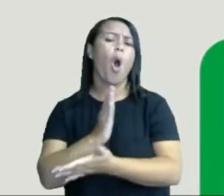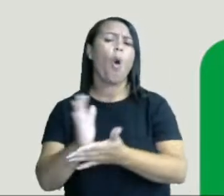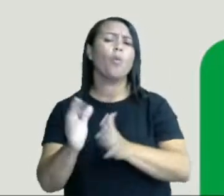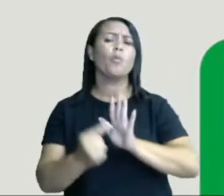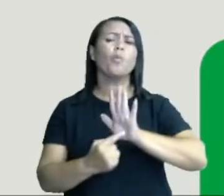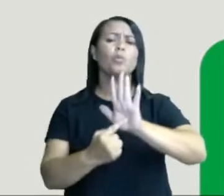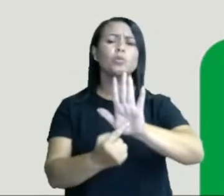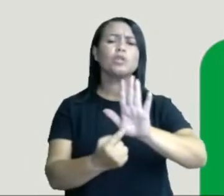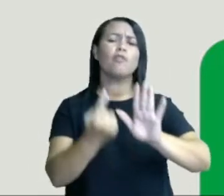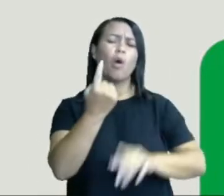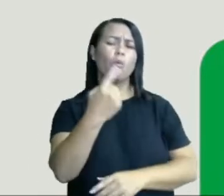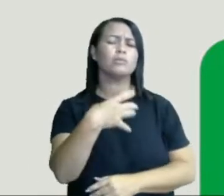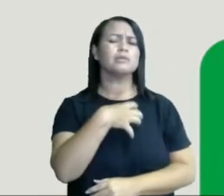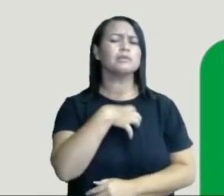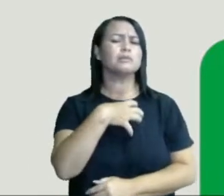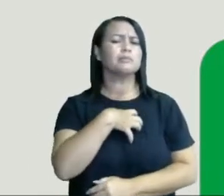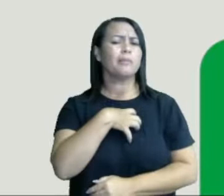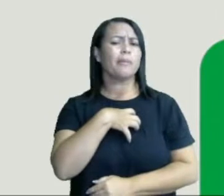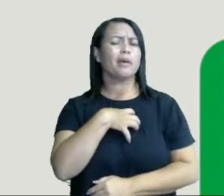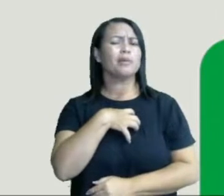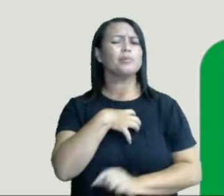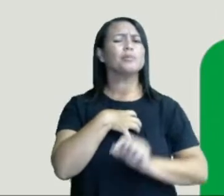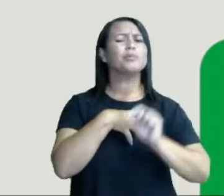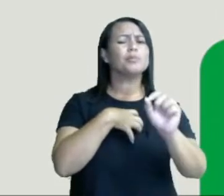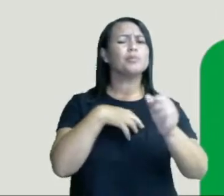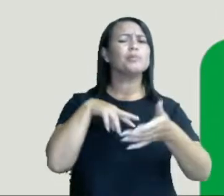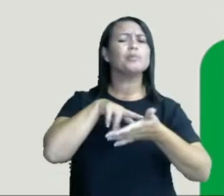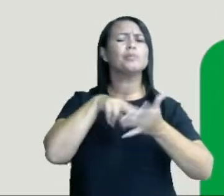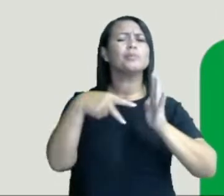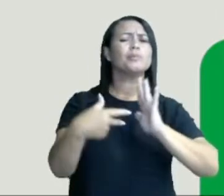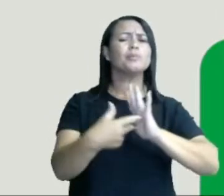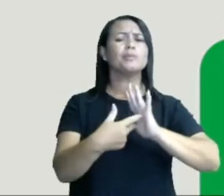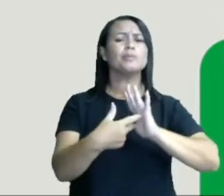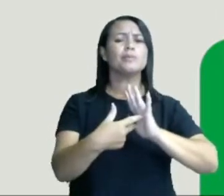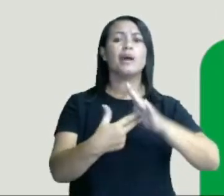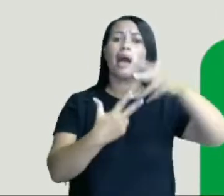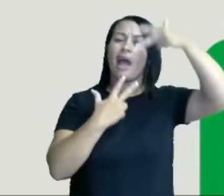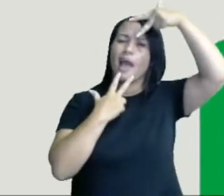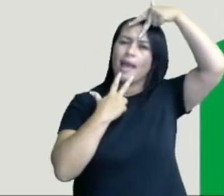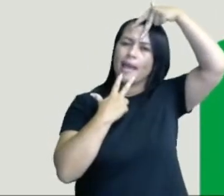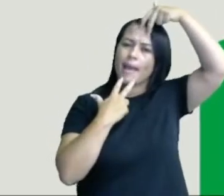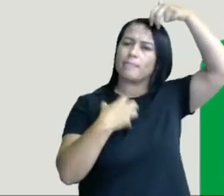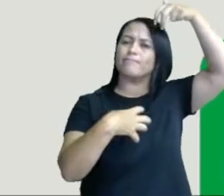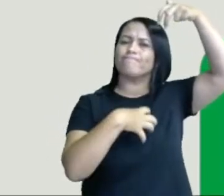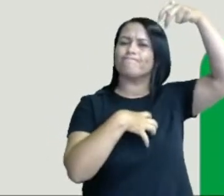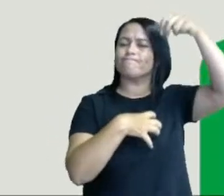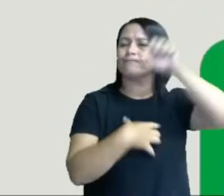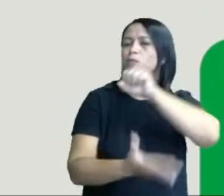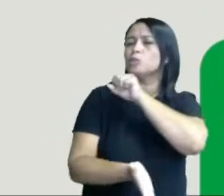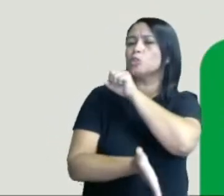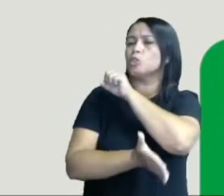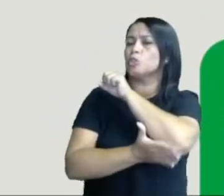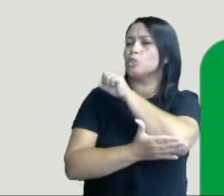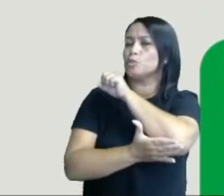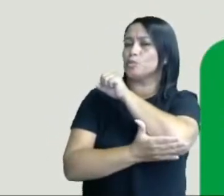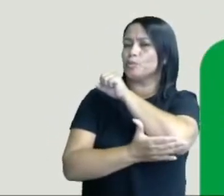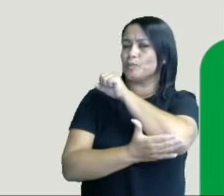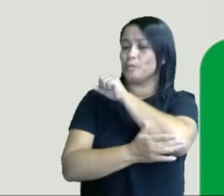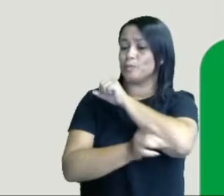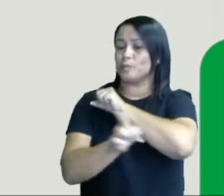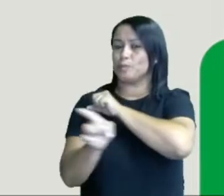apresentava um sentimento. E que sentimento era esse? A cabra estava com ciúmes do